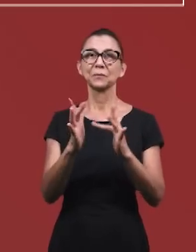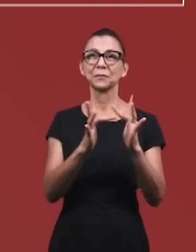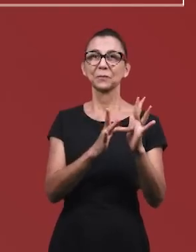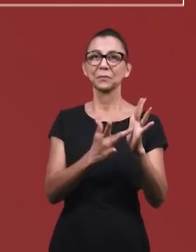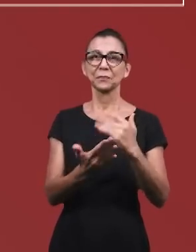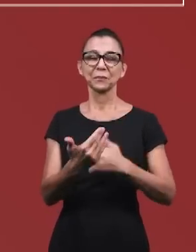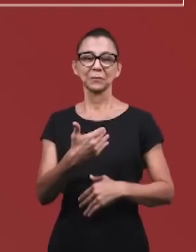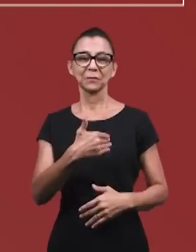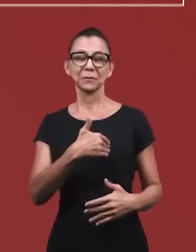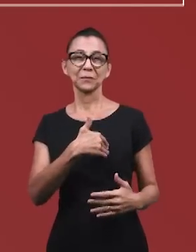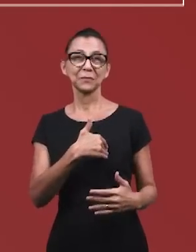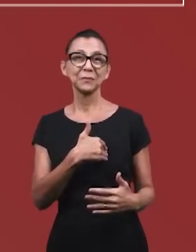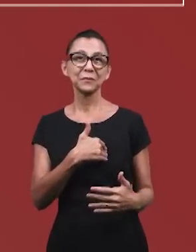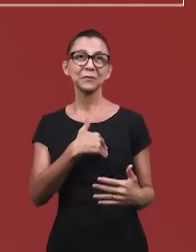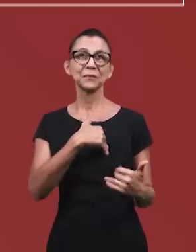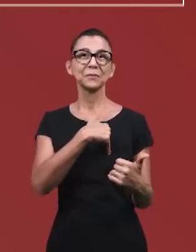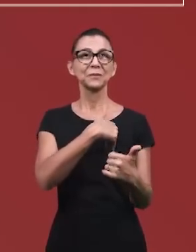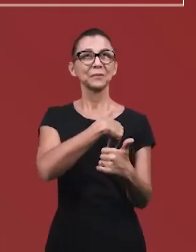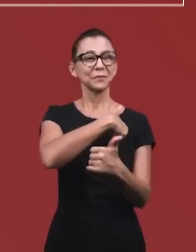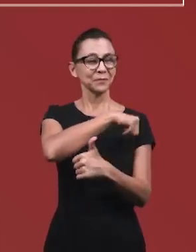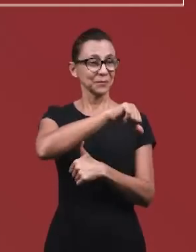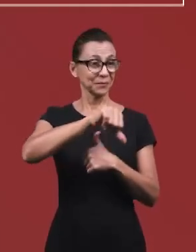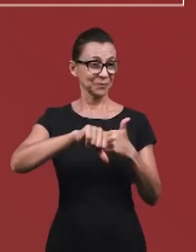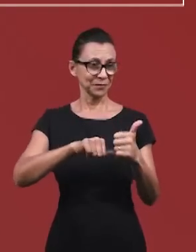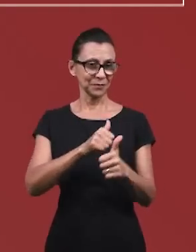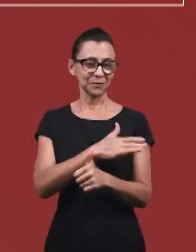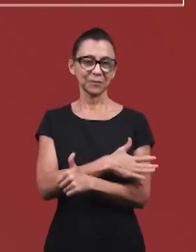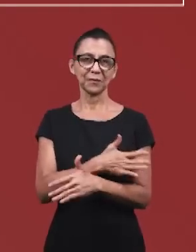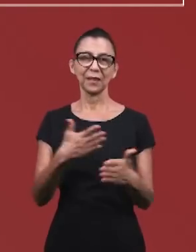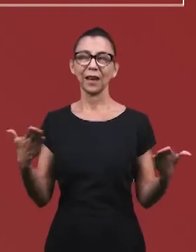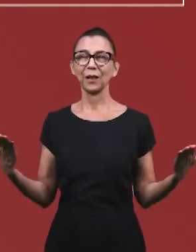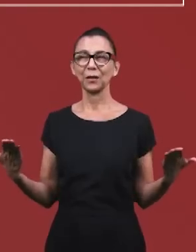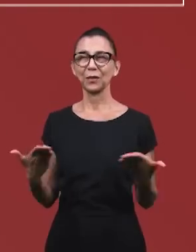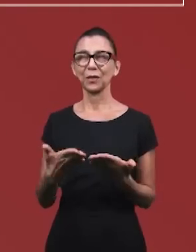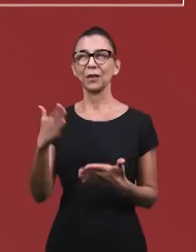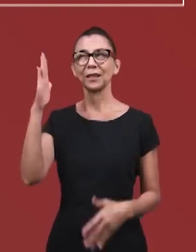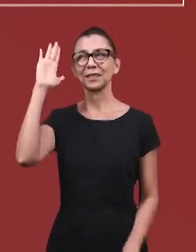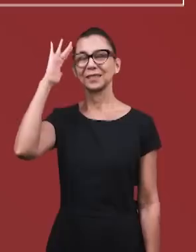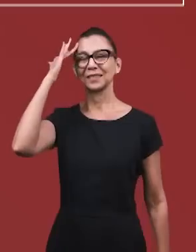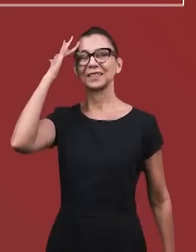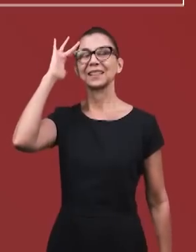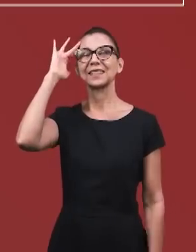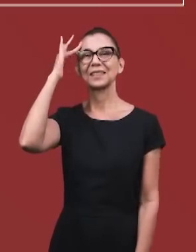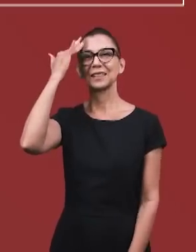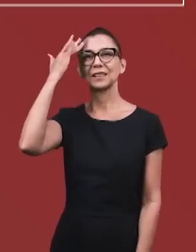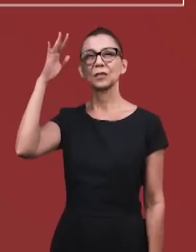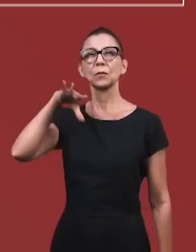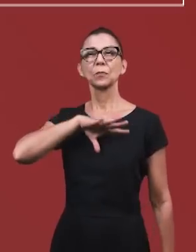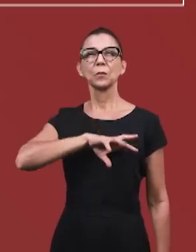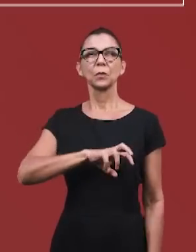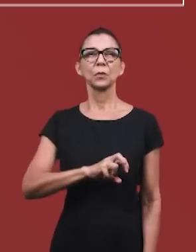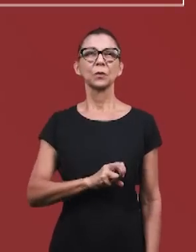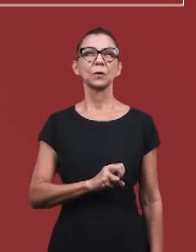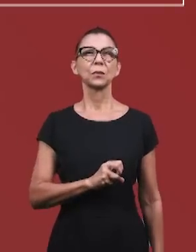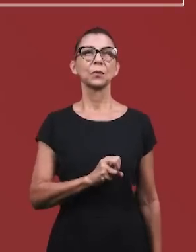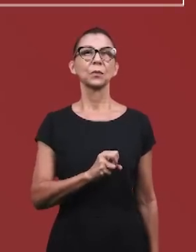Jesus. Nasci de novo para entender o amor